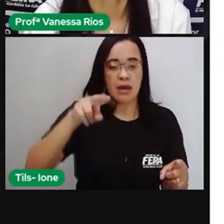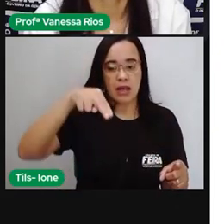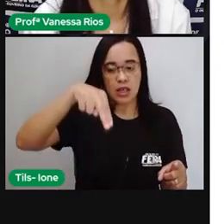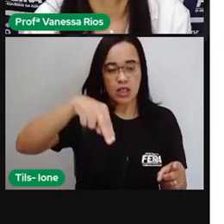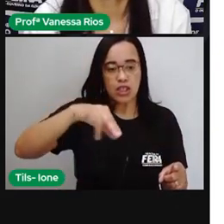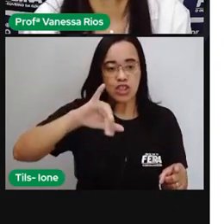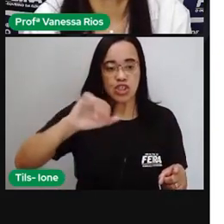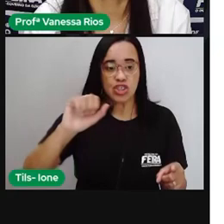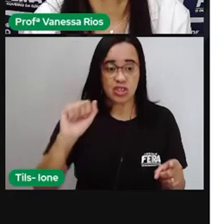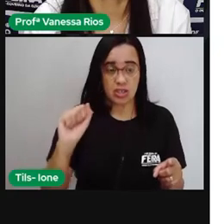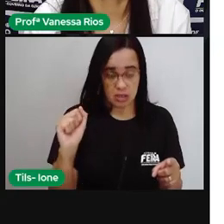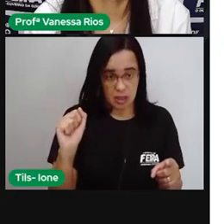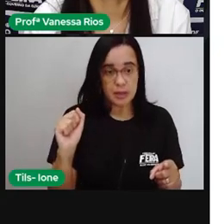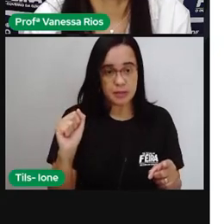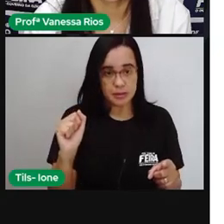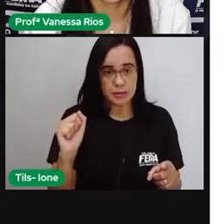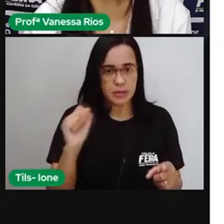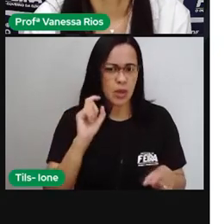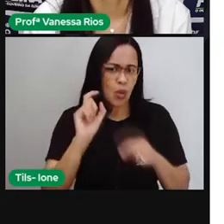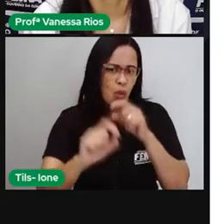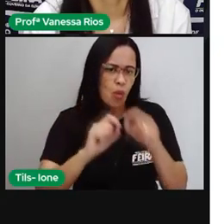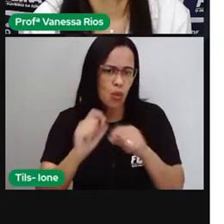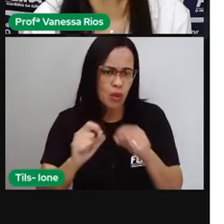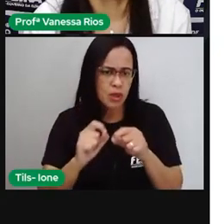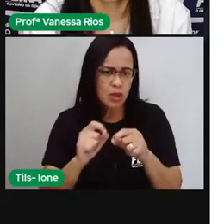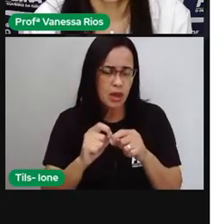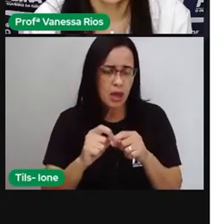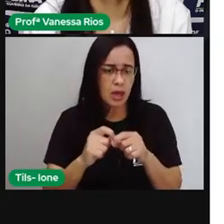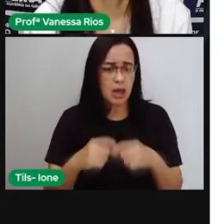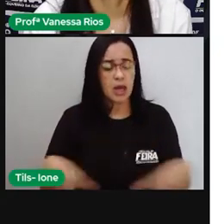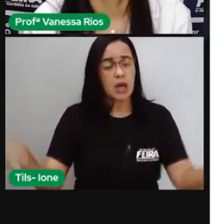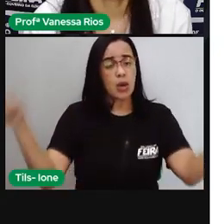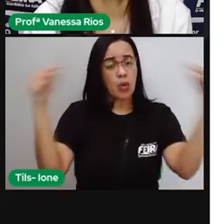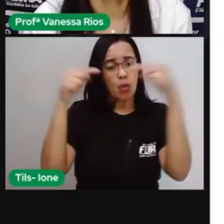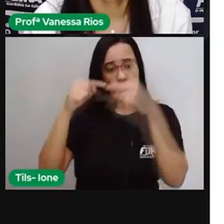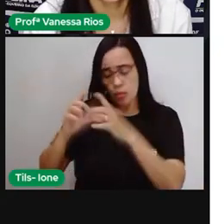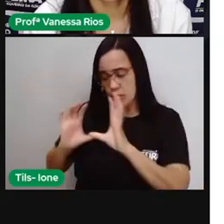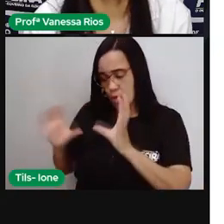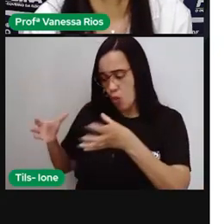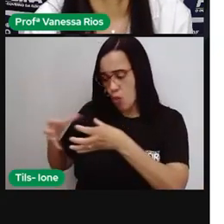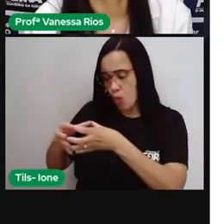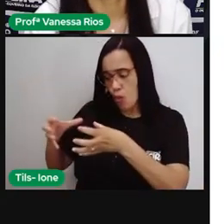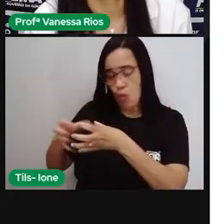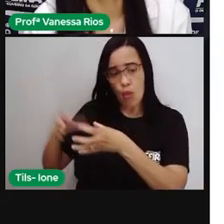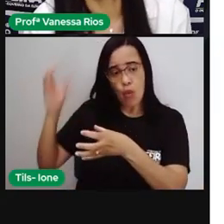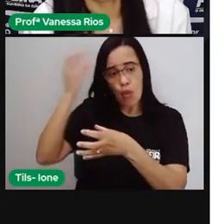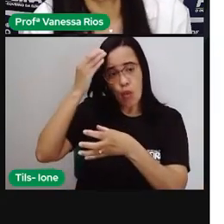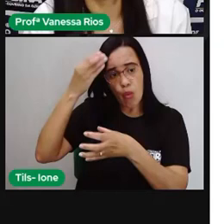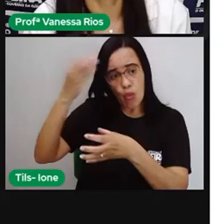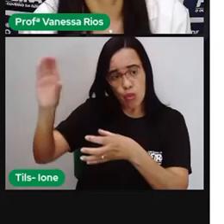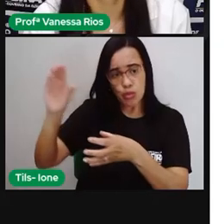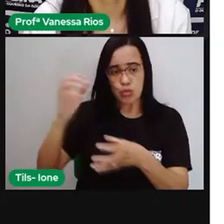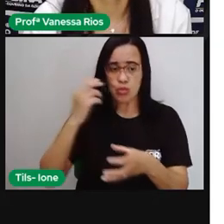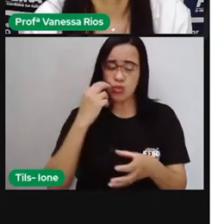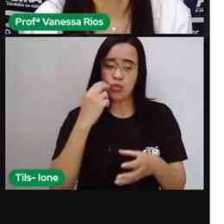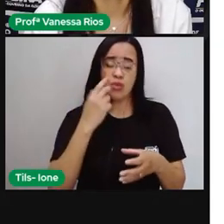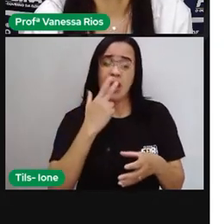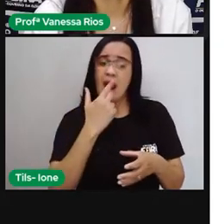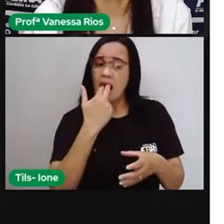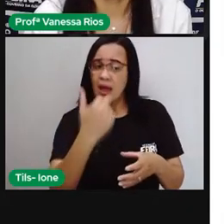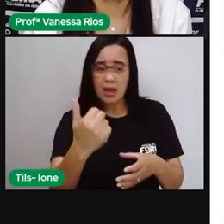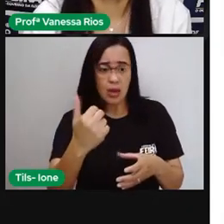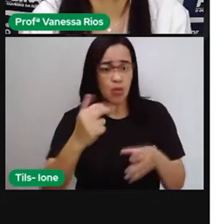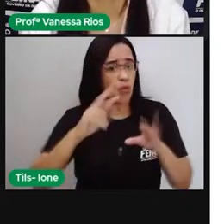por meio do compartilhamento de uma língua, de uma cultura, de tradições e de territórios. Então, quando a gente pensa